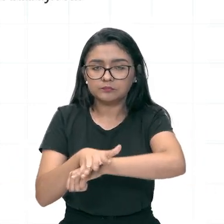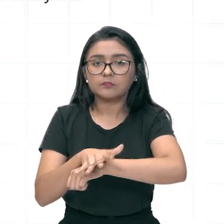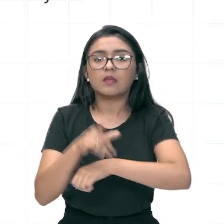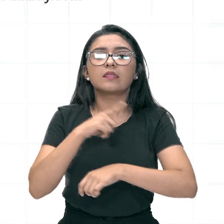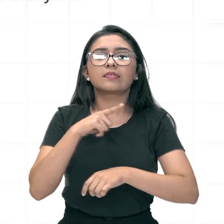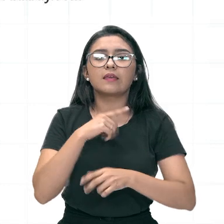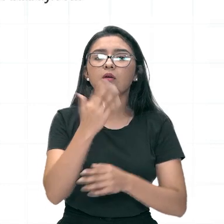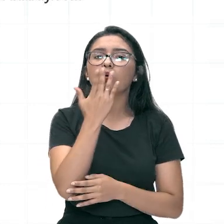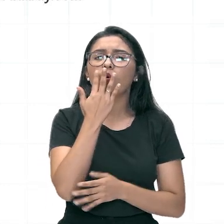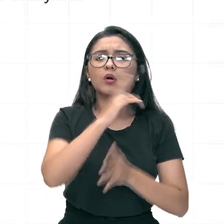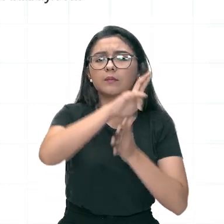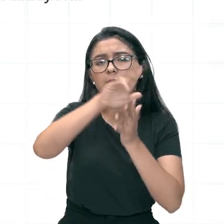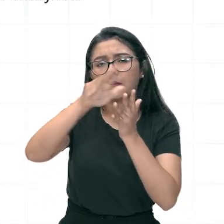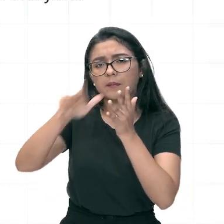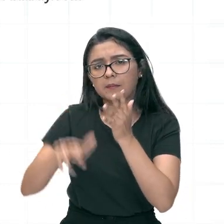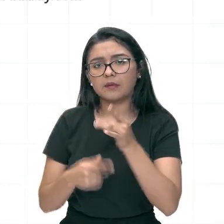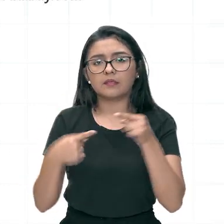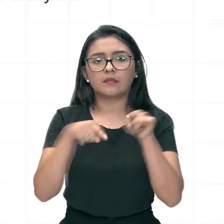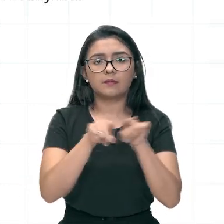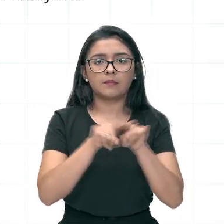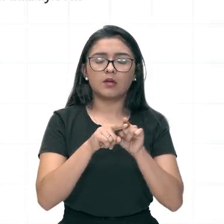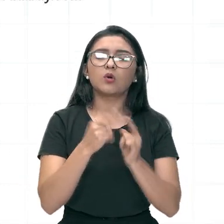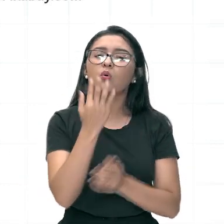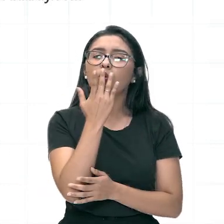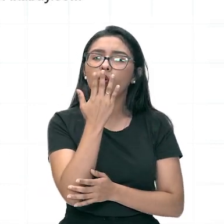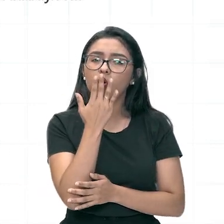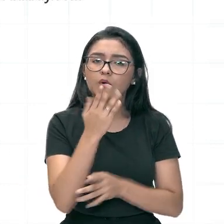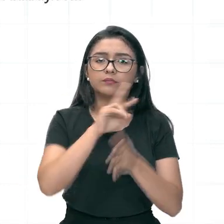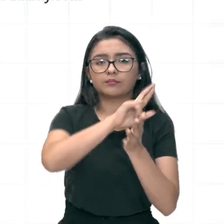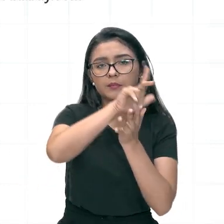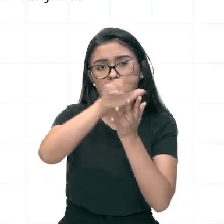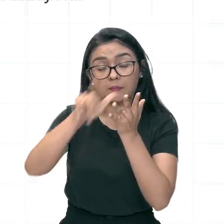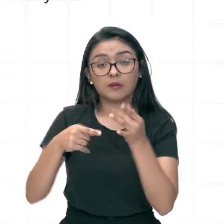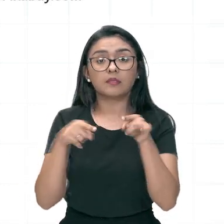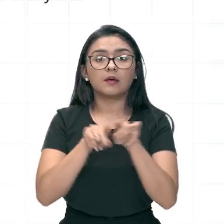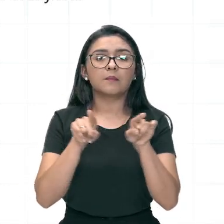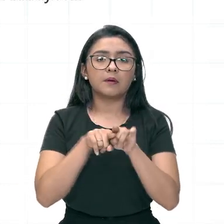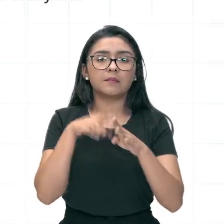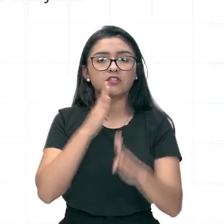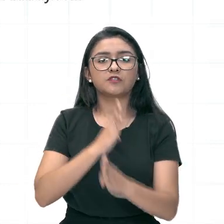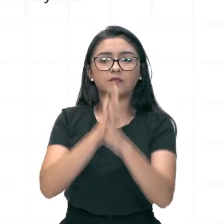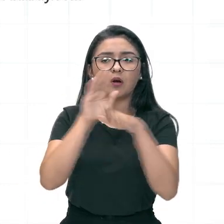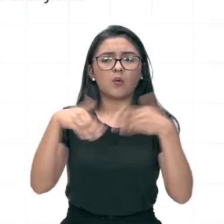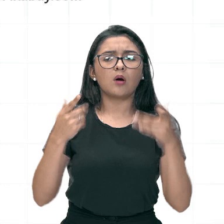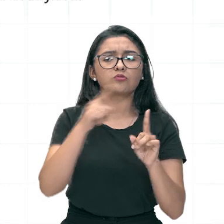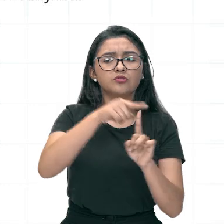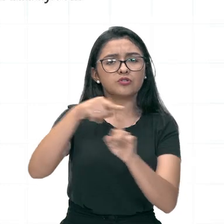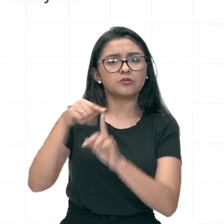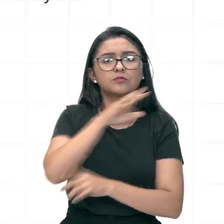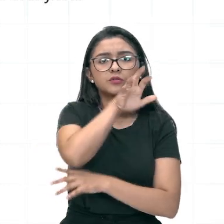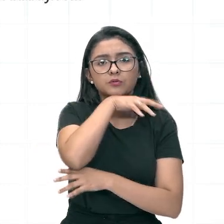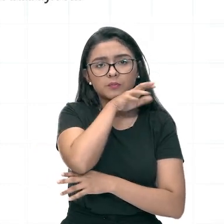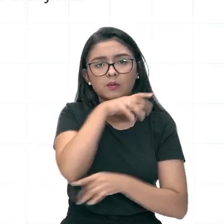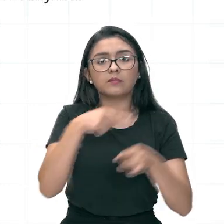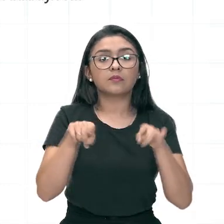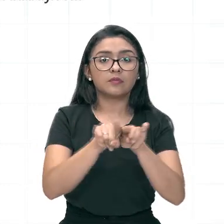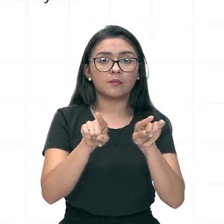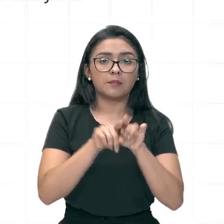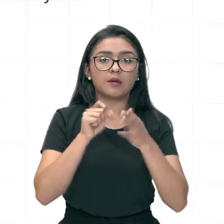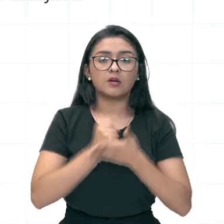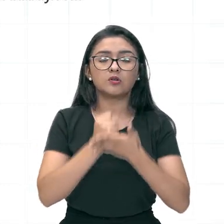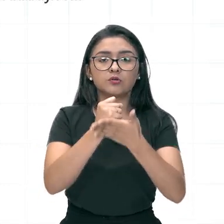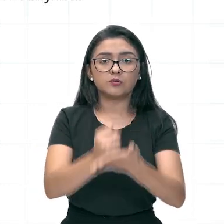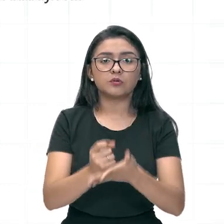penas, elas têm cores diferenciadas, né? Um colorido diferente justamente para identificar aquele animal. Ela funciona